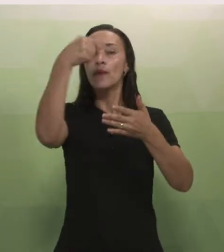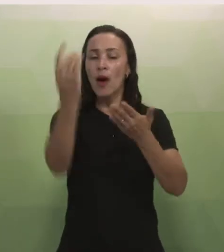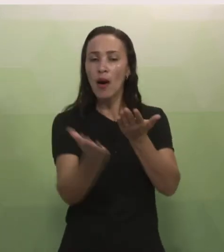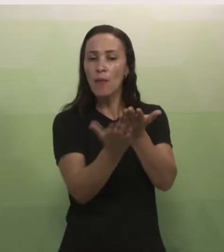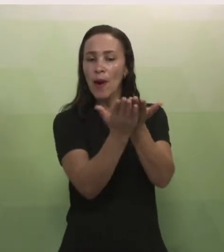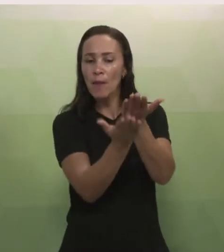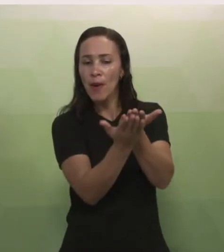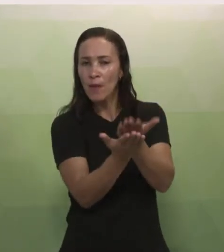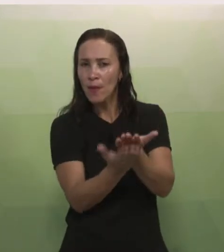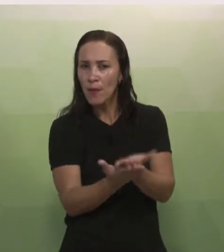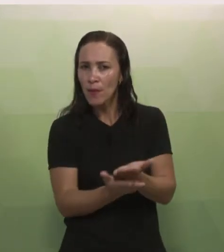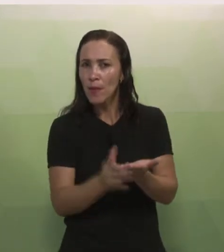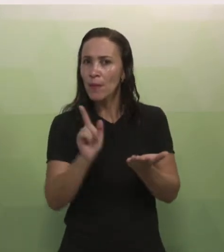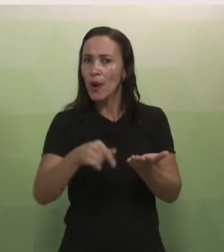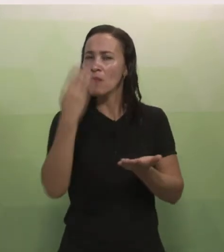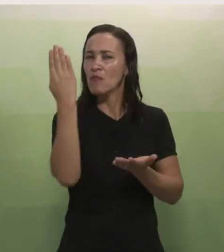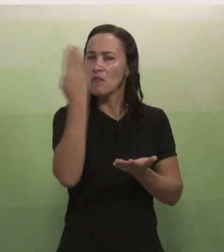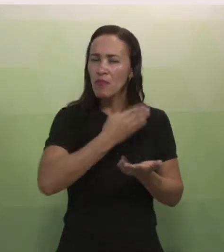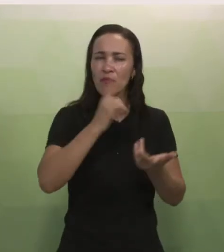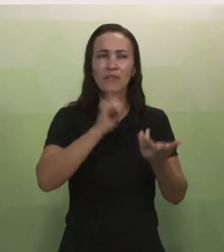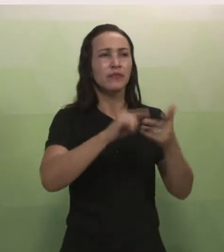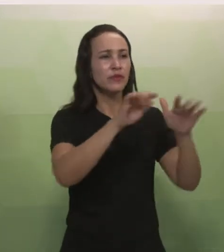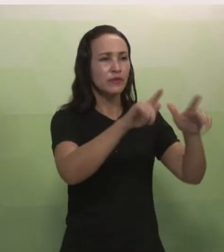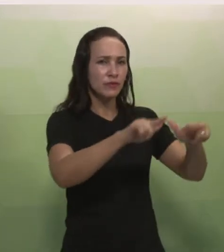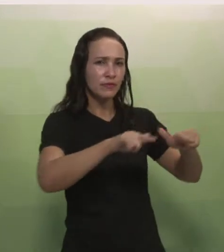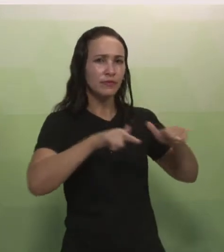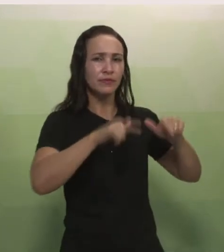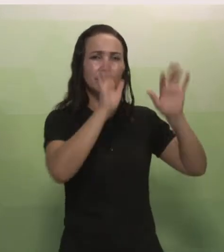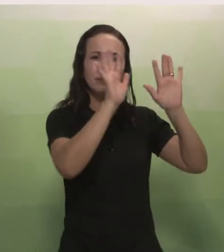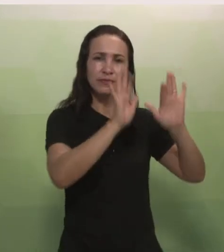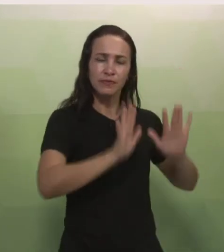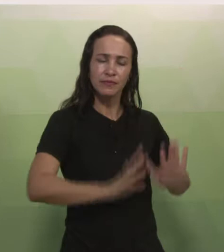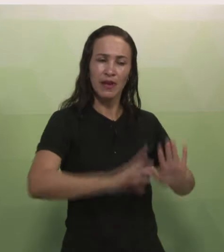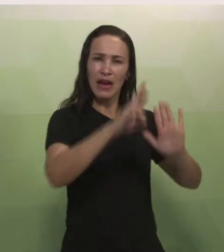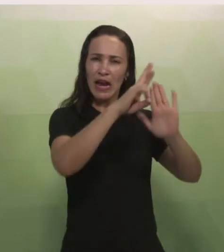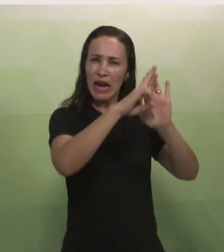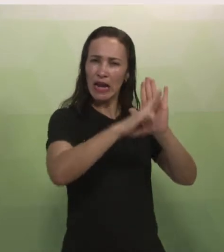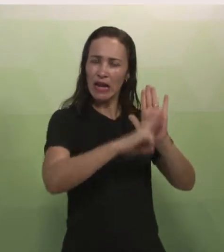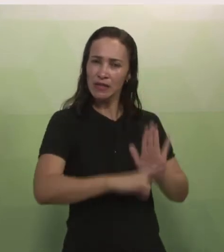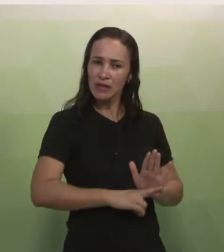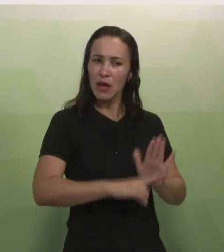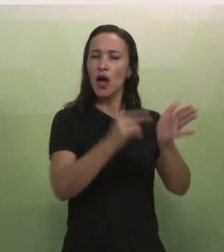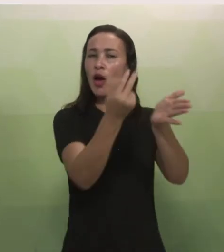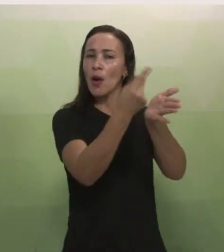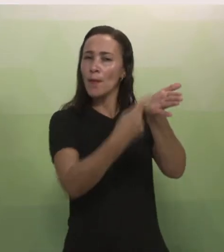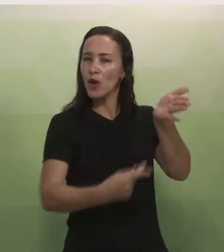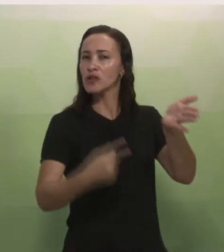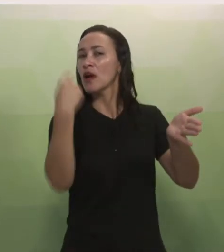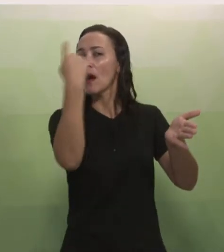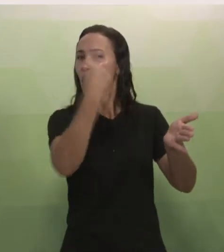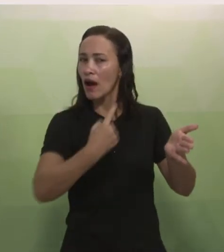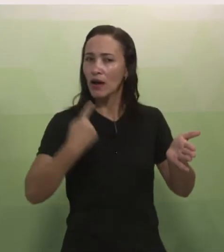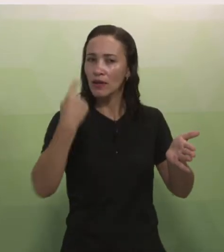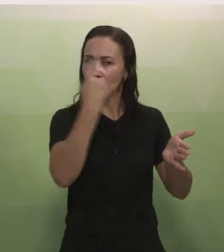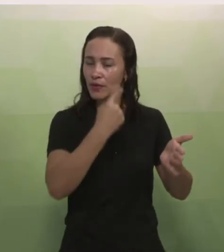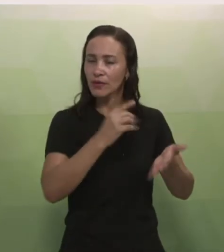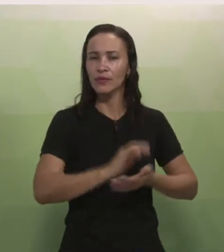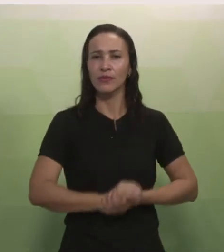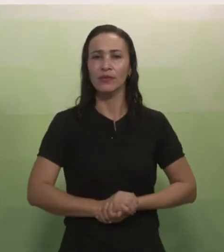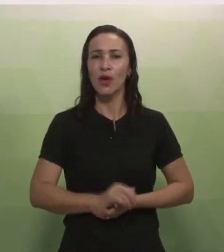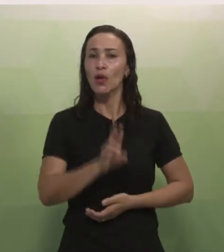os comprovantes, certificado, declaração, relatório, projetos com carga horária,